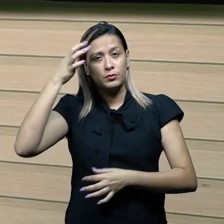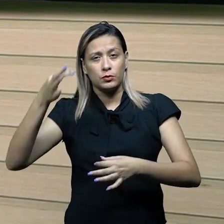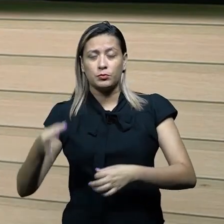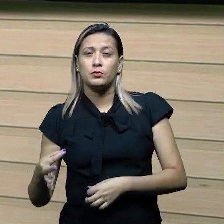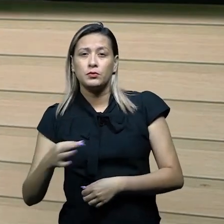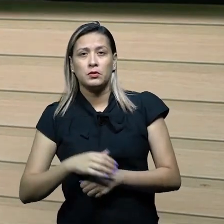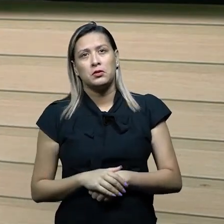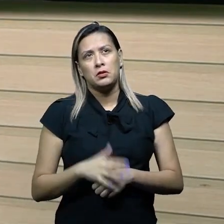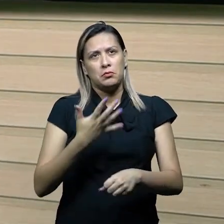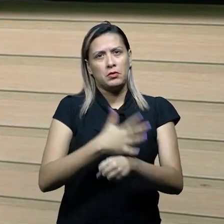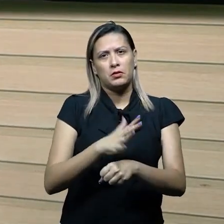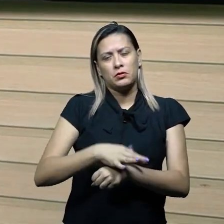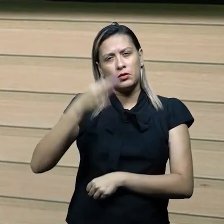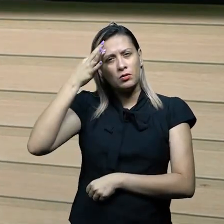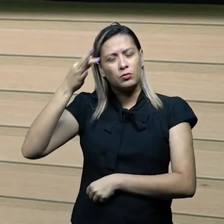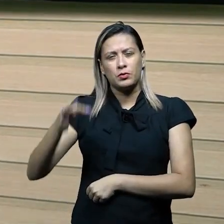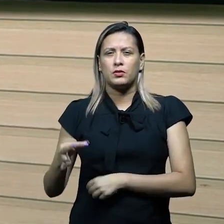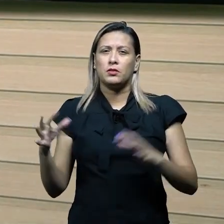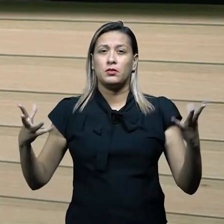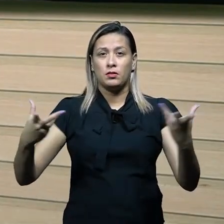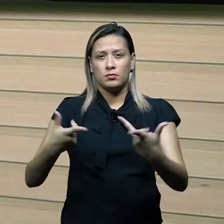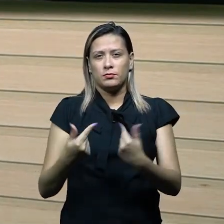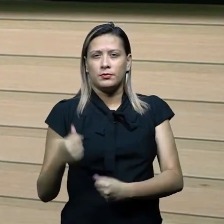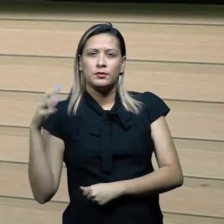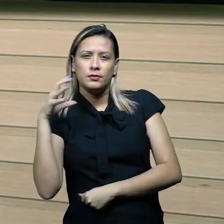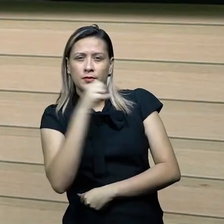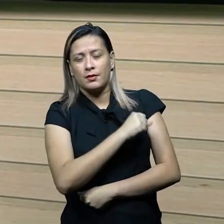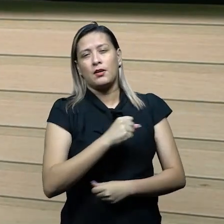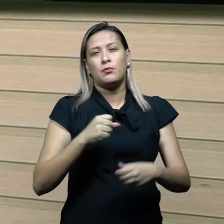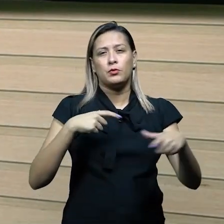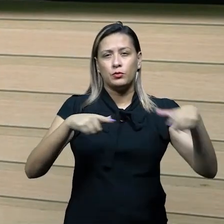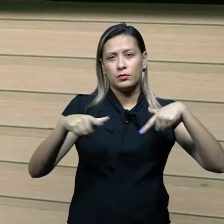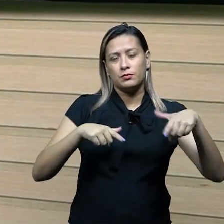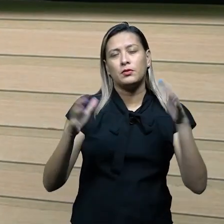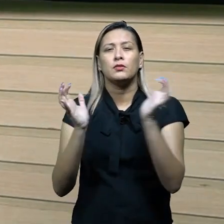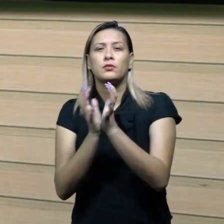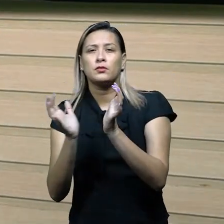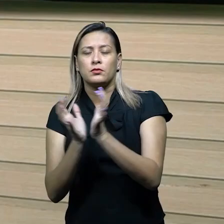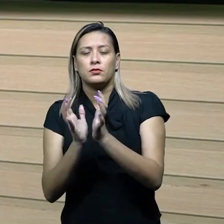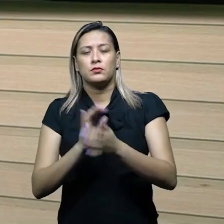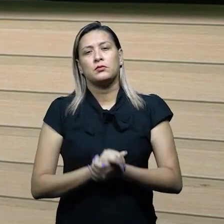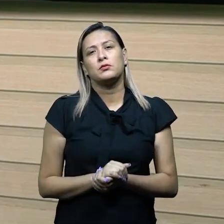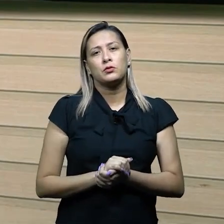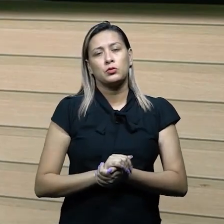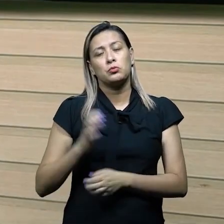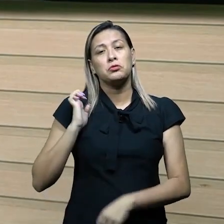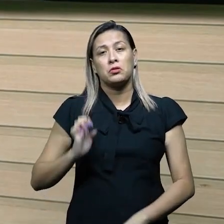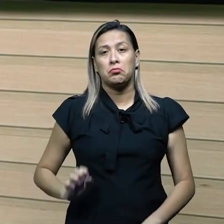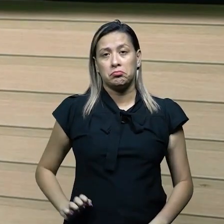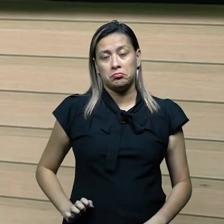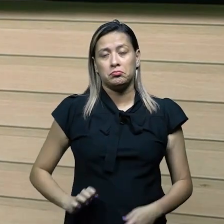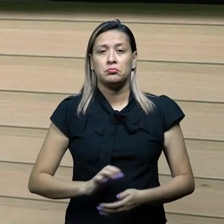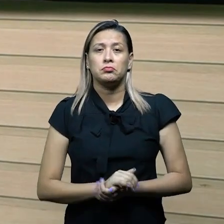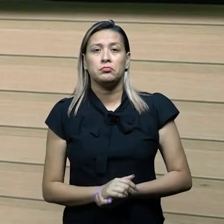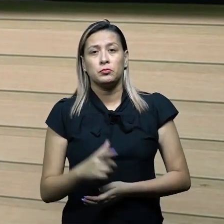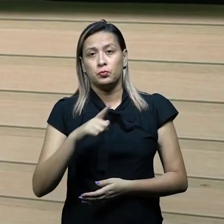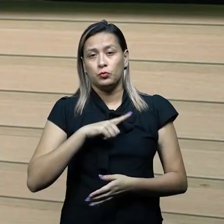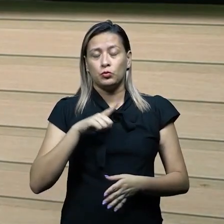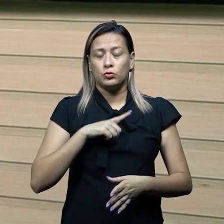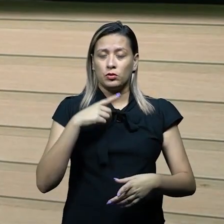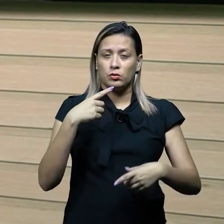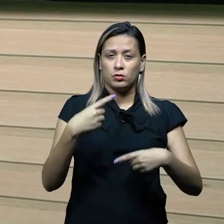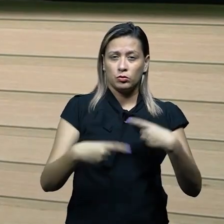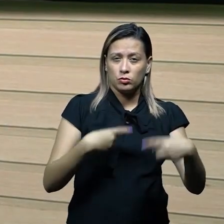testes de competência. Vamos lá, eu vou aplicar uma dinâmica para testar a competência da agilidade, da rapidez, do trabalho em equipe,